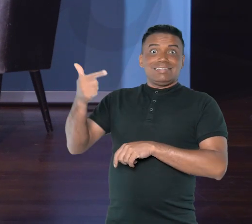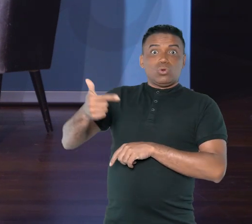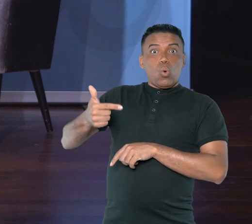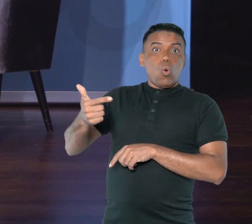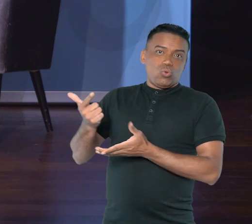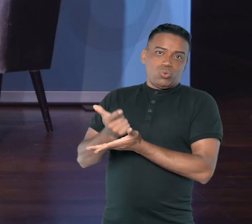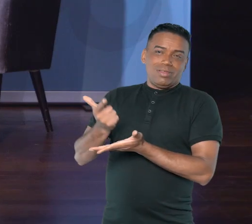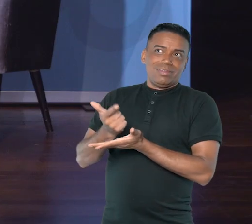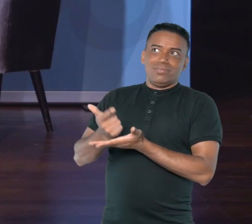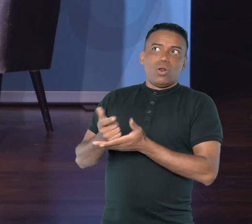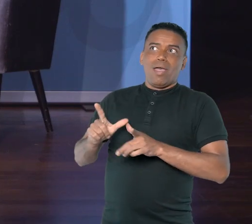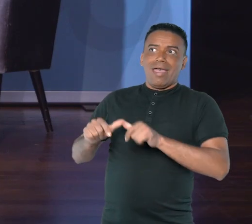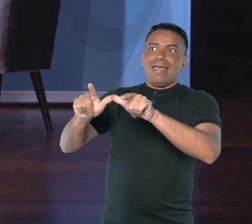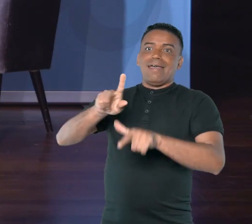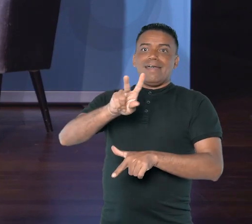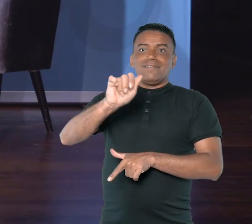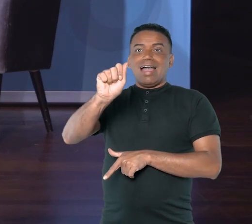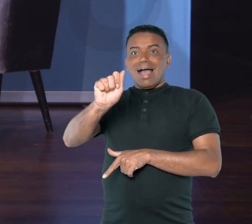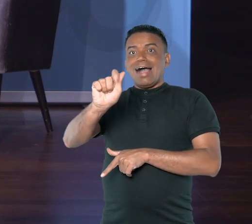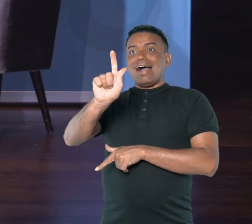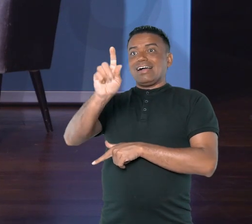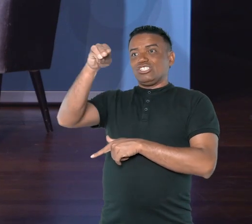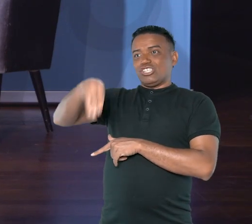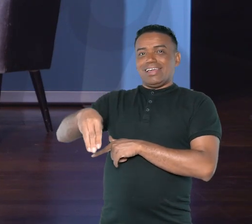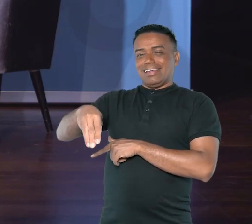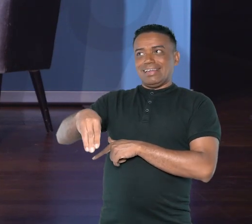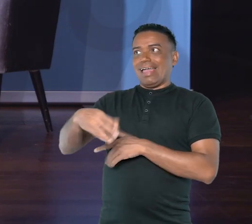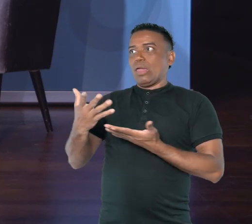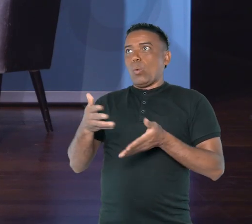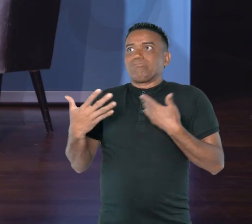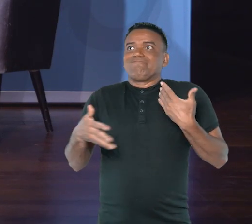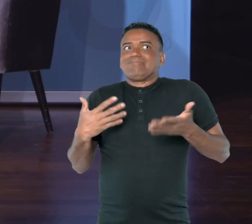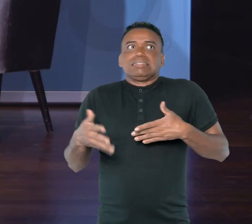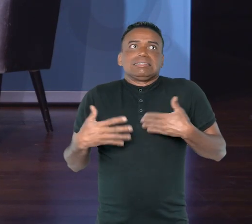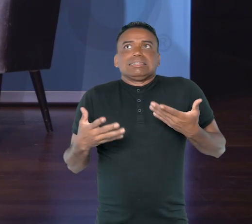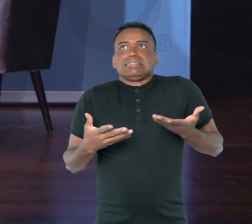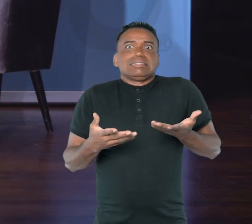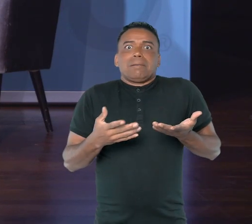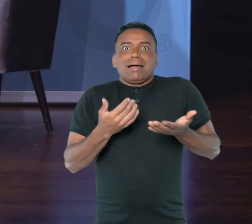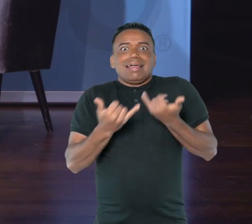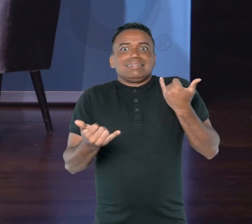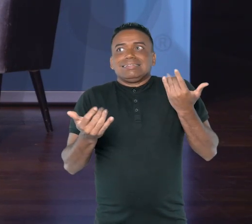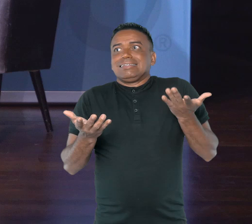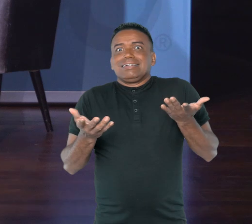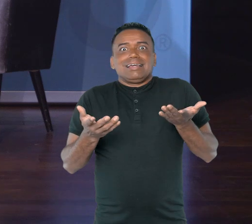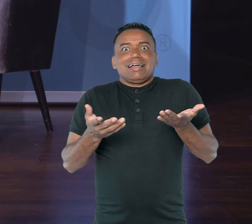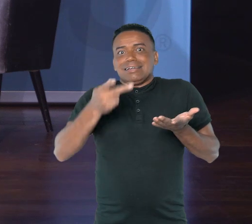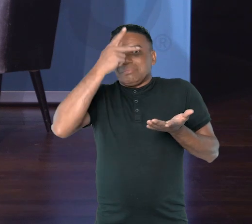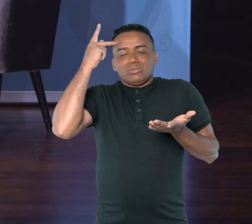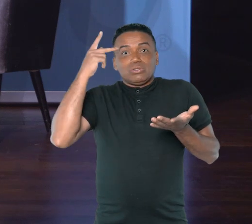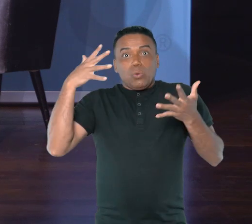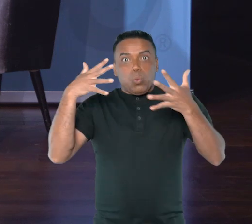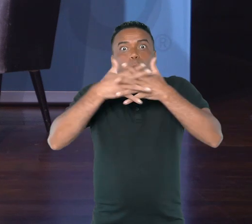é também. Acho que eu sou, como escritora, eu sou meio um blefe nesse sentido, assim, eu engano um pouco os leitores, porque,